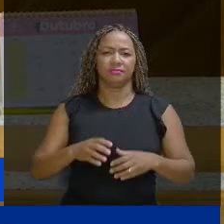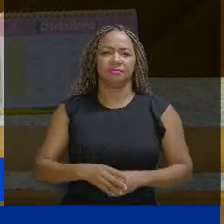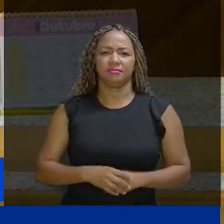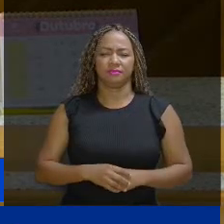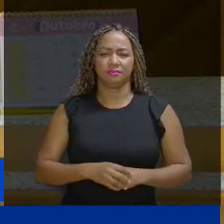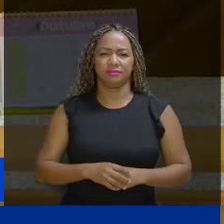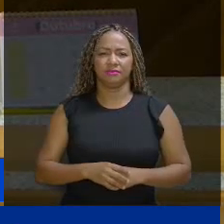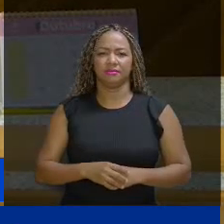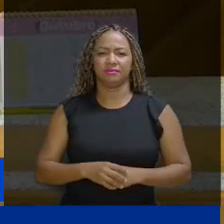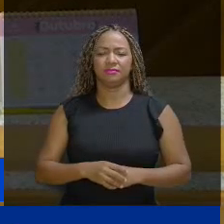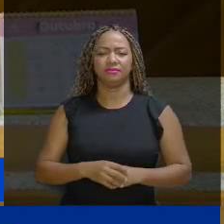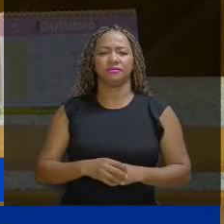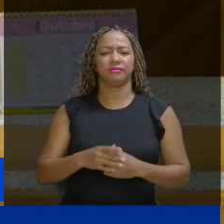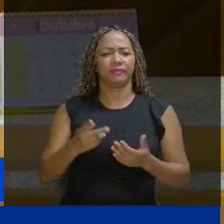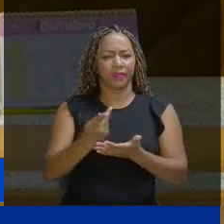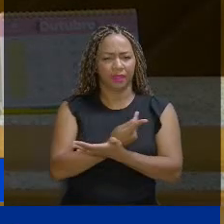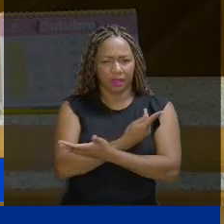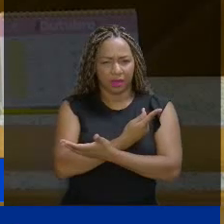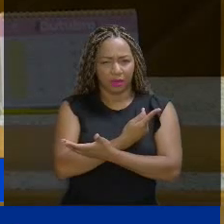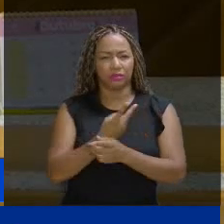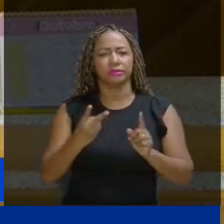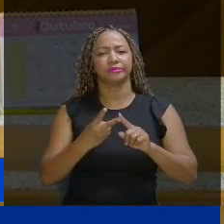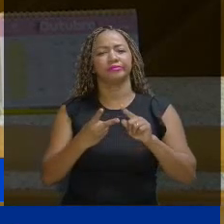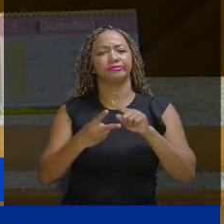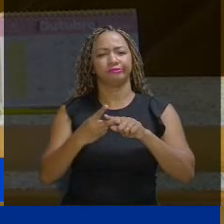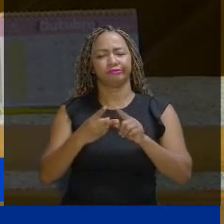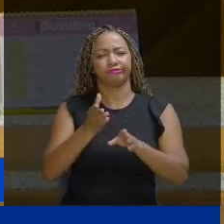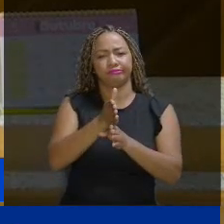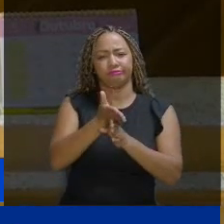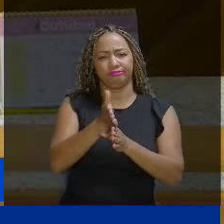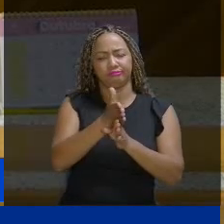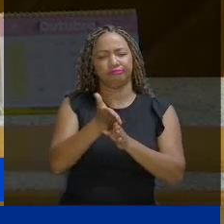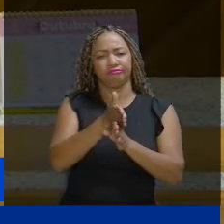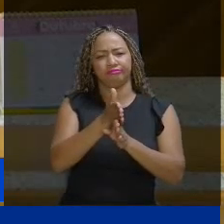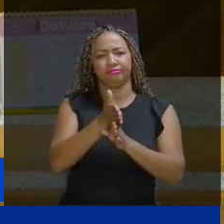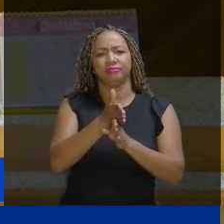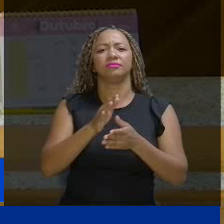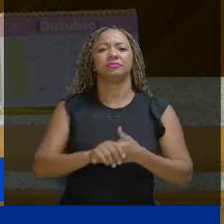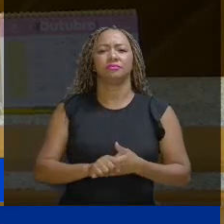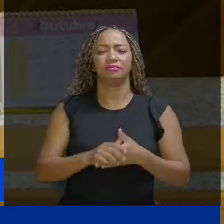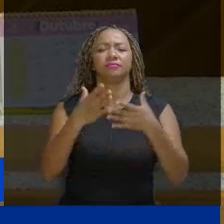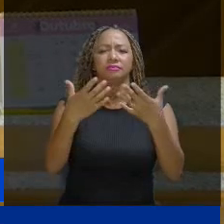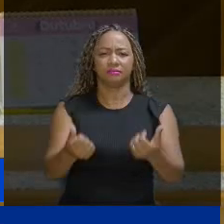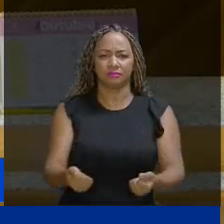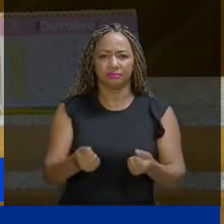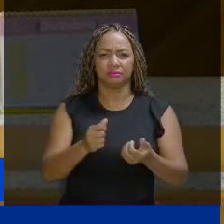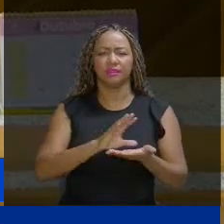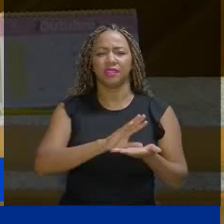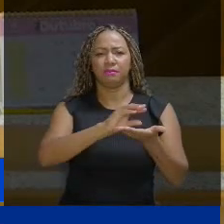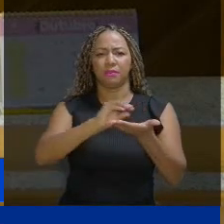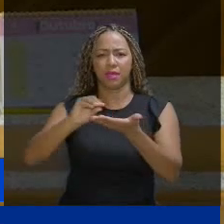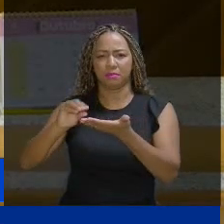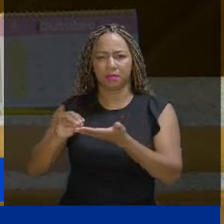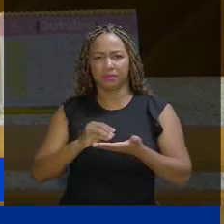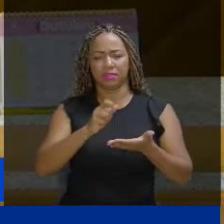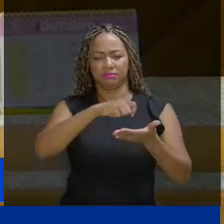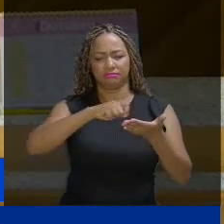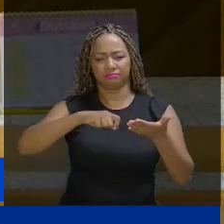Amapá, a ser realizada na modalidade híbrida e submeto à apreciação a ata da